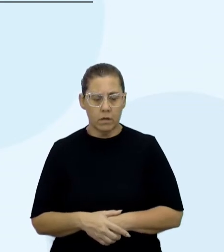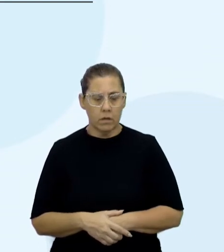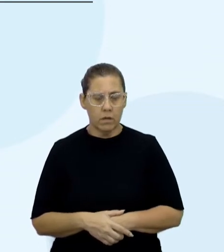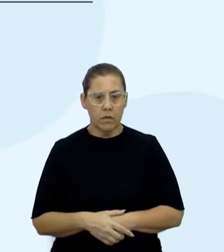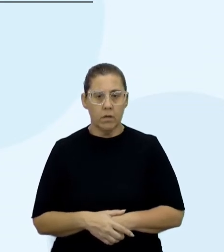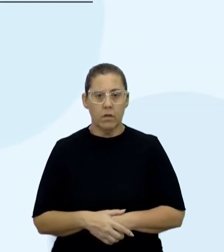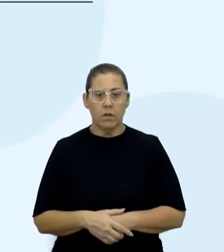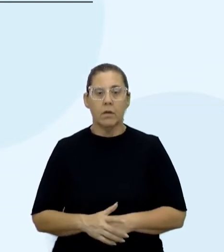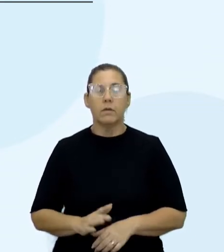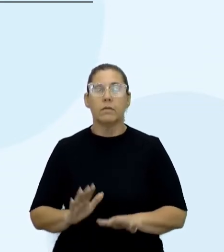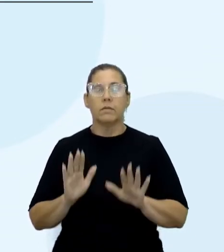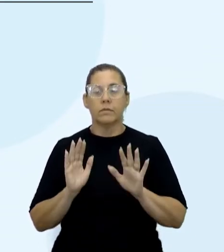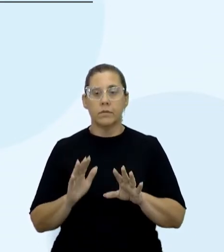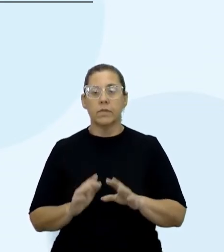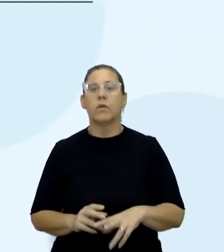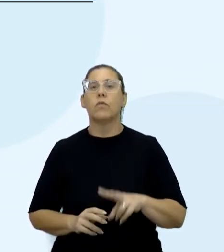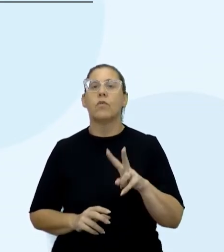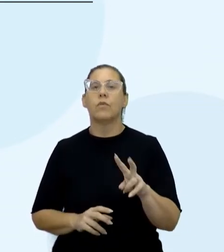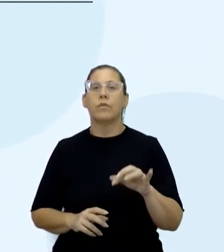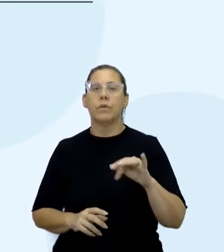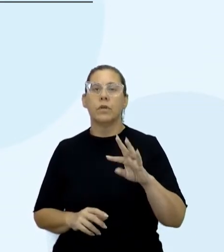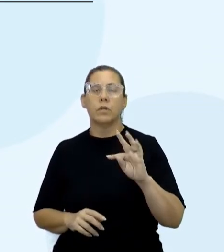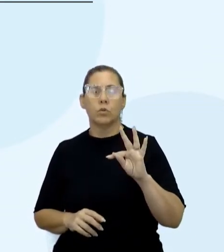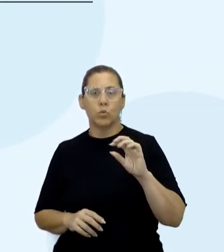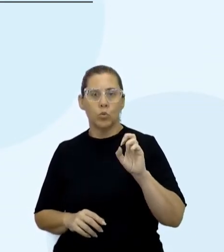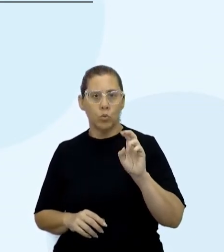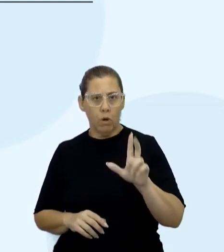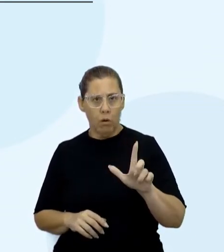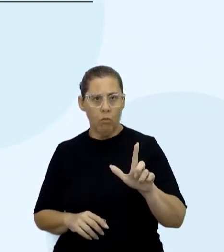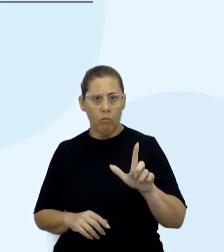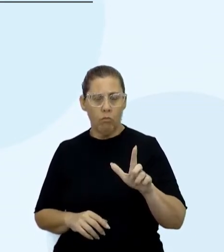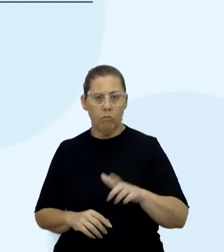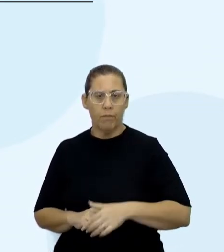imagem, mas deu virtual.